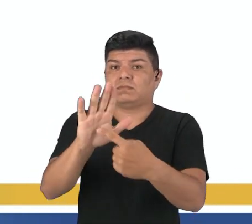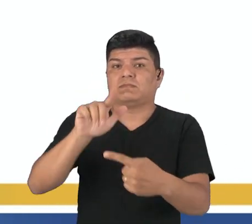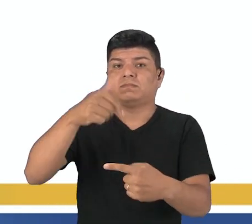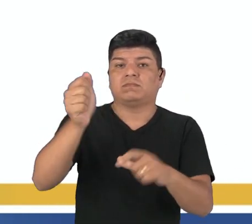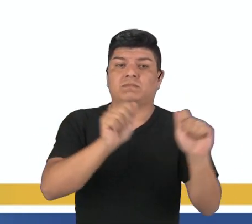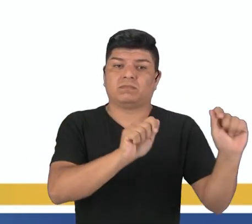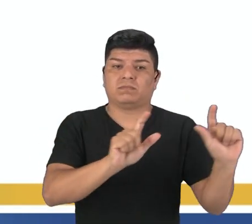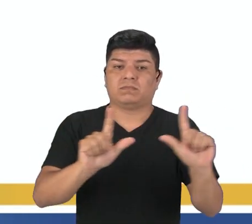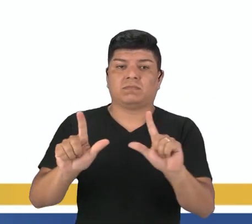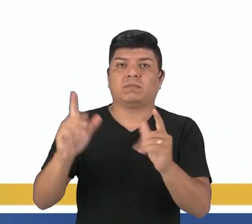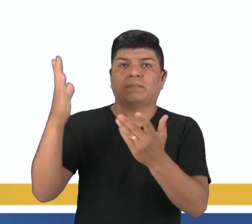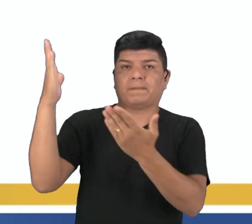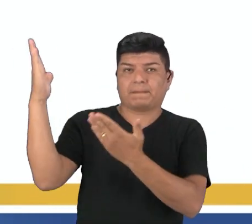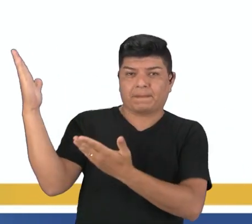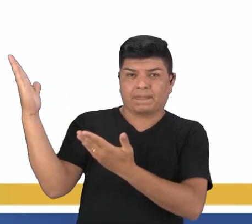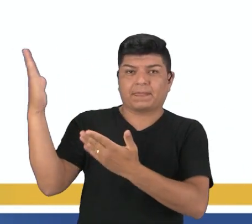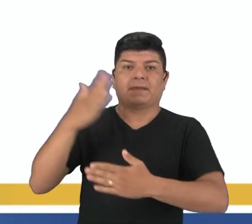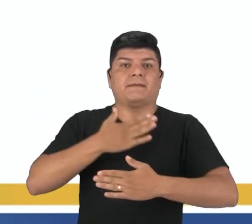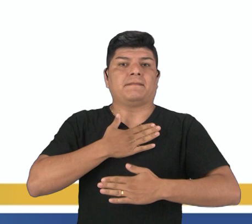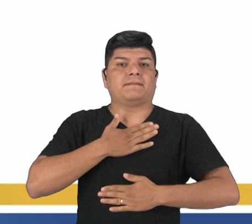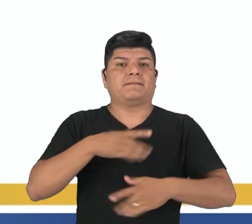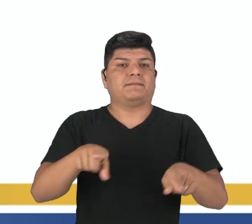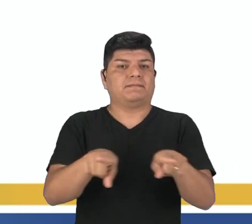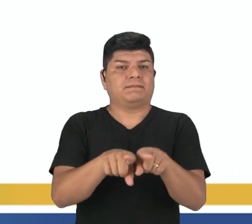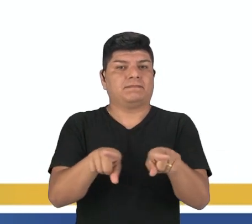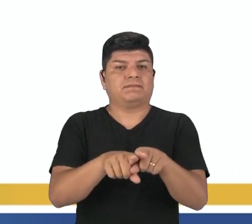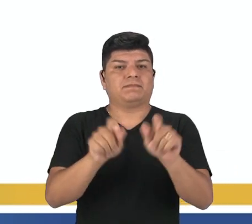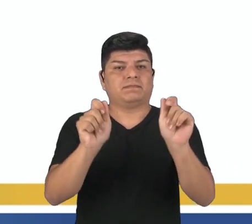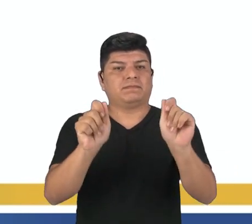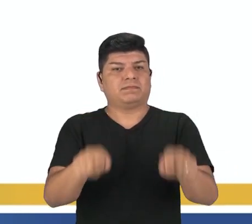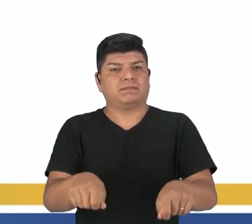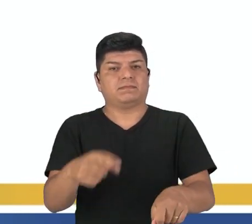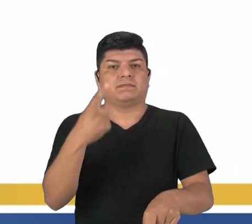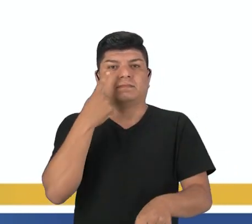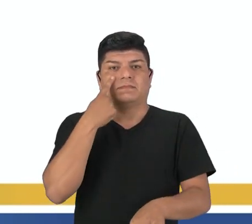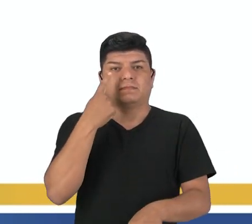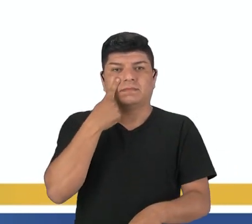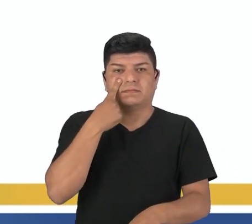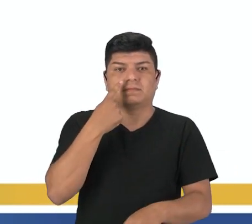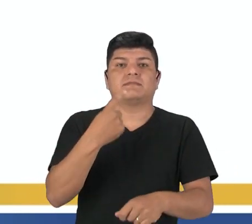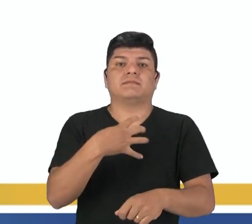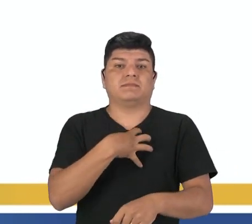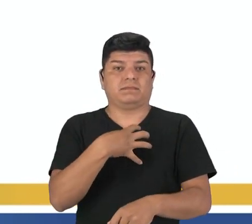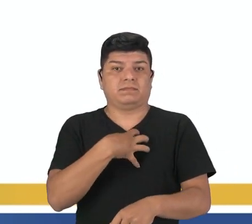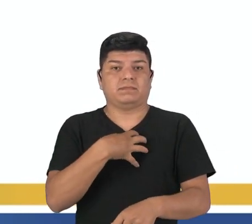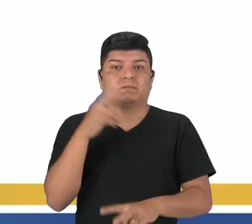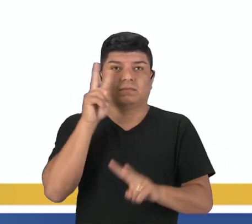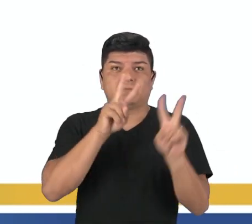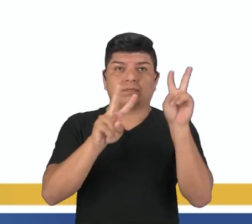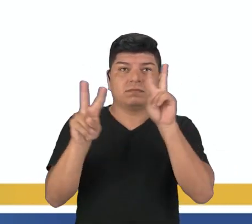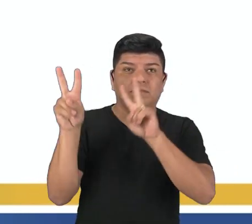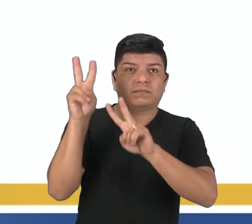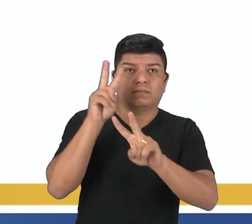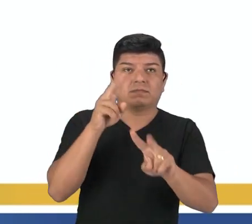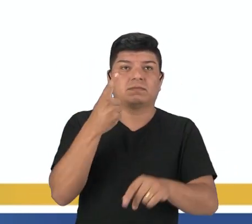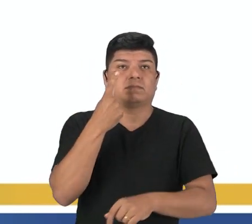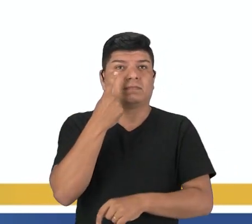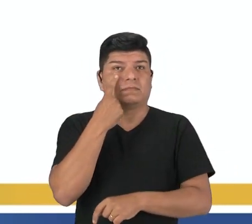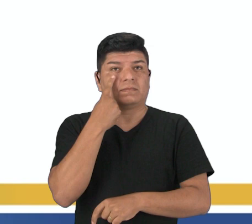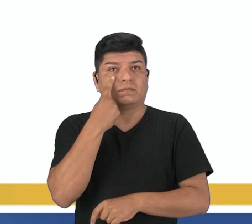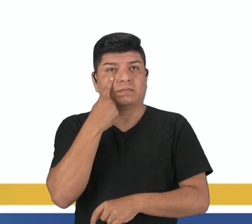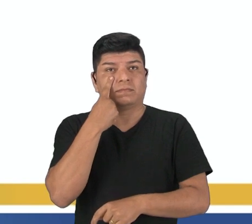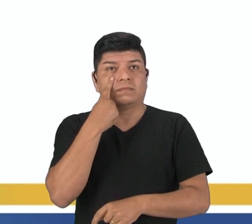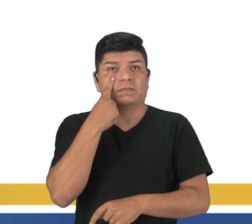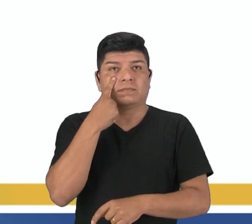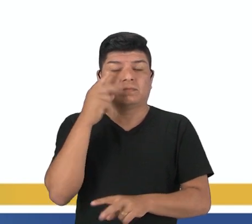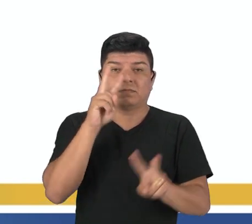slide mostrando para você no nosso corpo, onde você pode buscar esses sentidos. A visão, observe aqui através